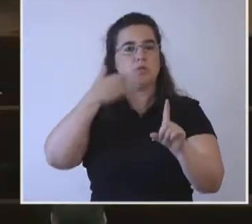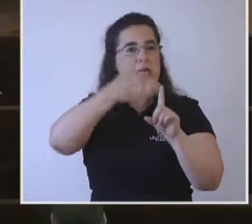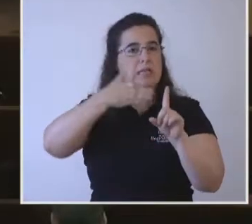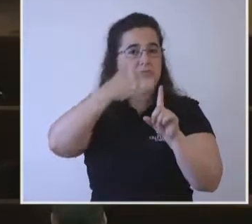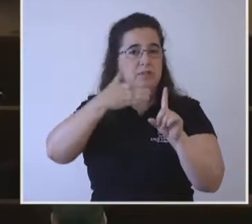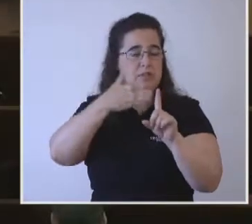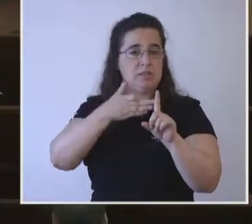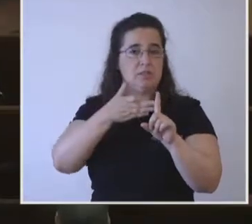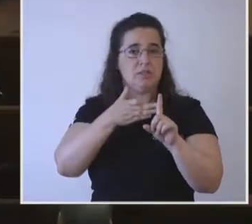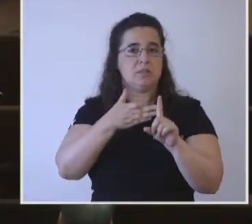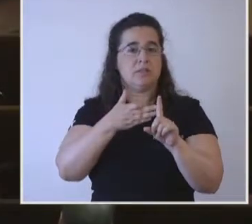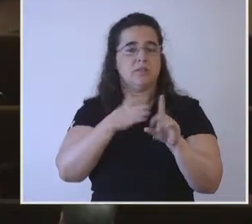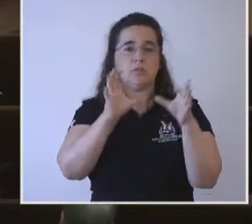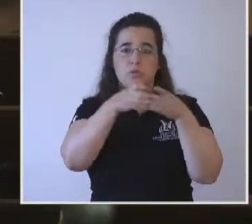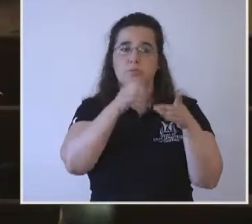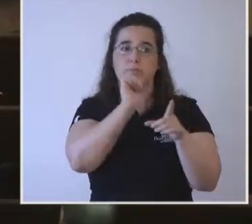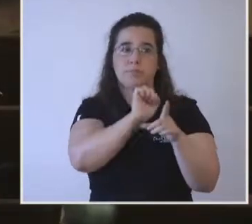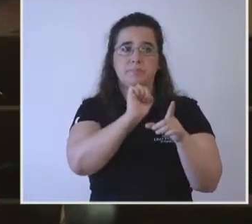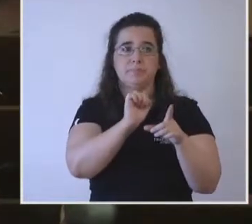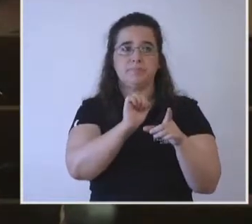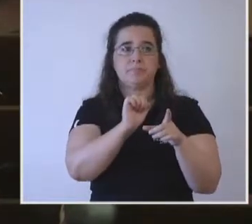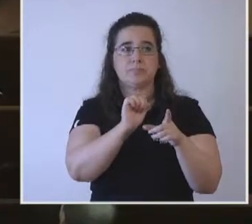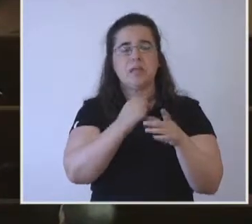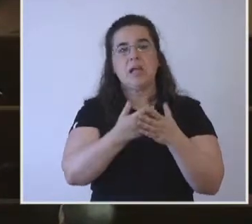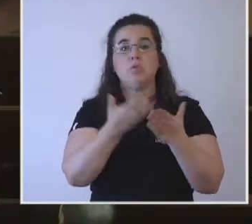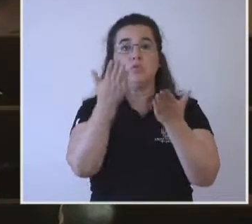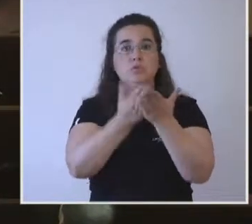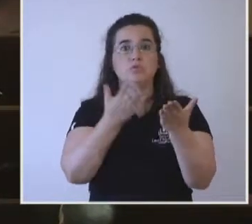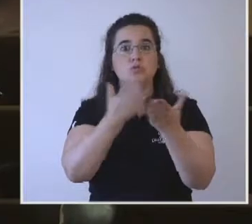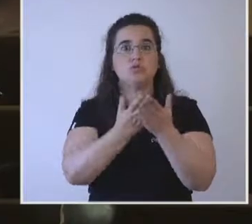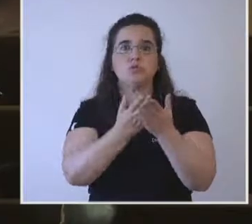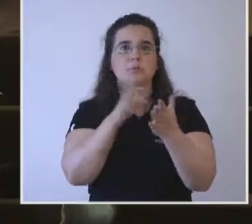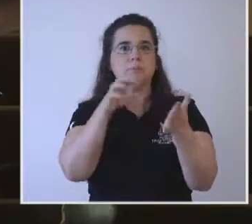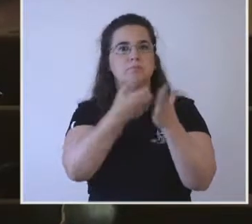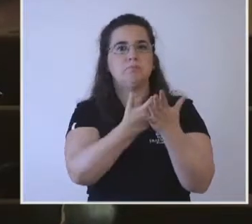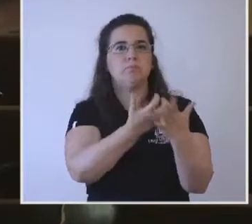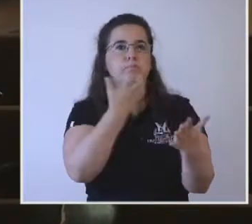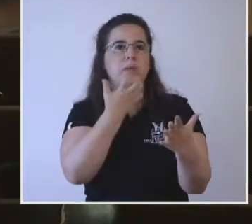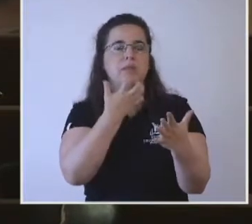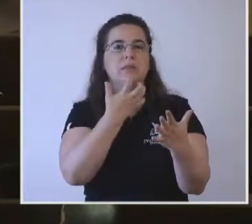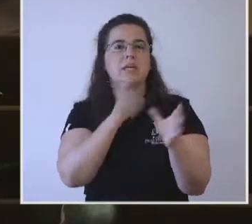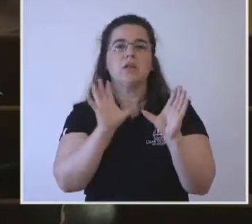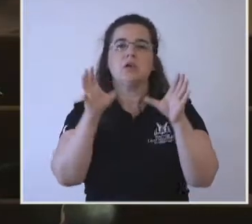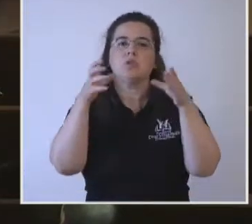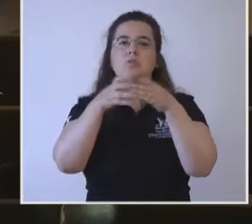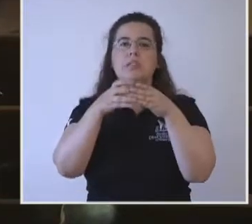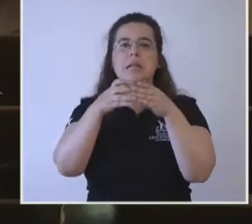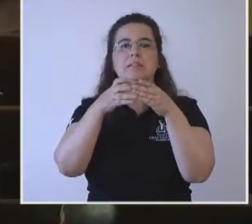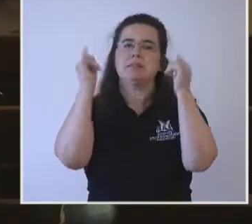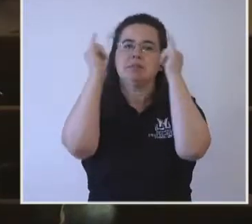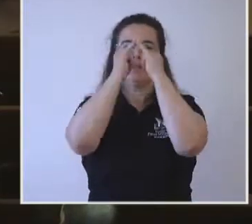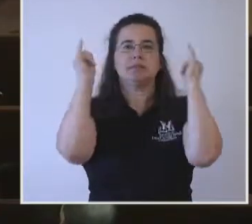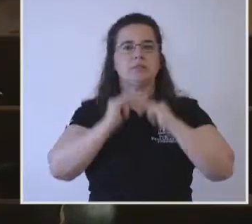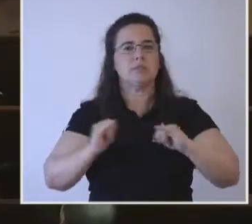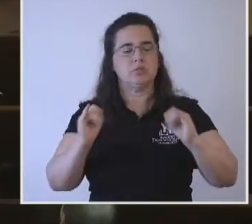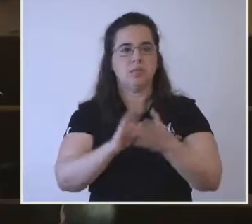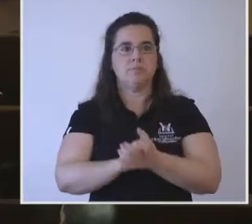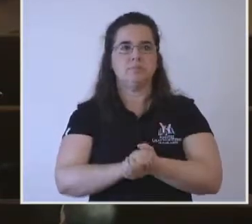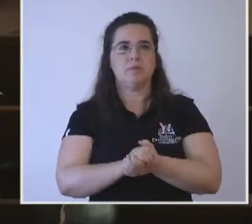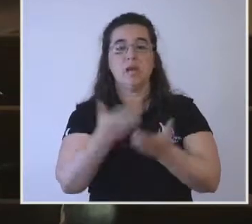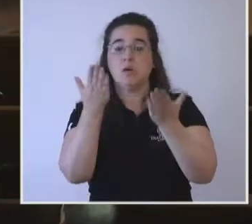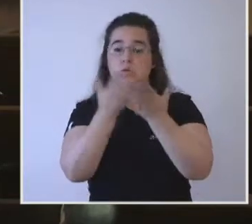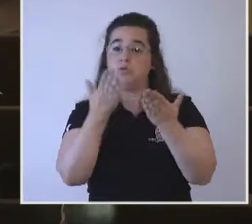um estudo de referência na comunidade internacional. Aparece este estudo em todos os sítios para poderem